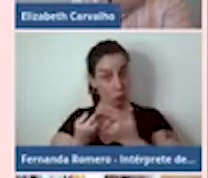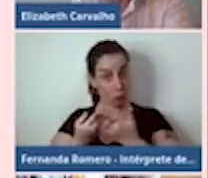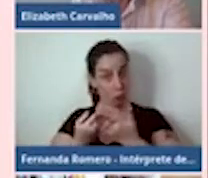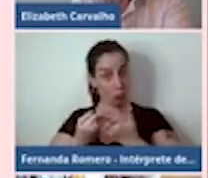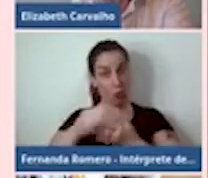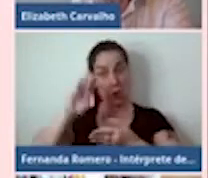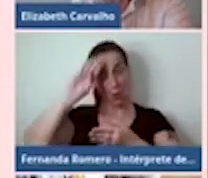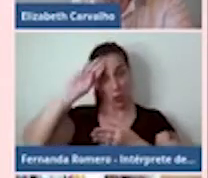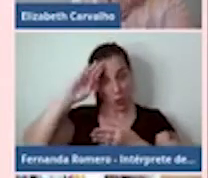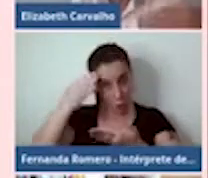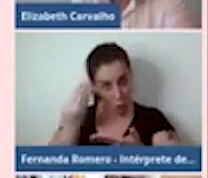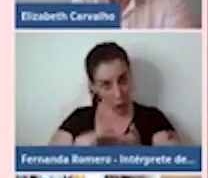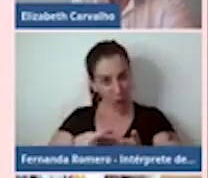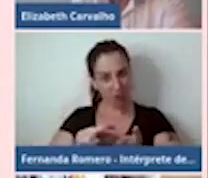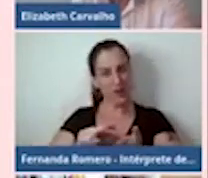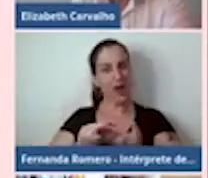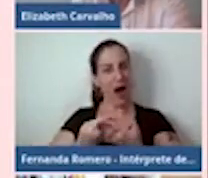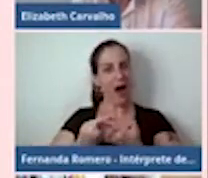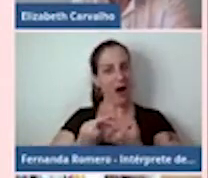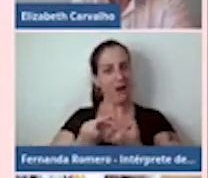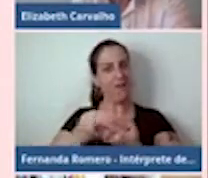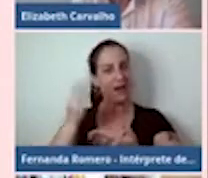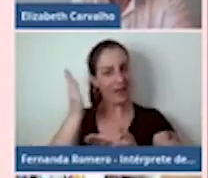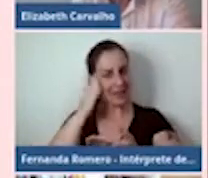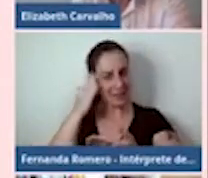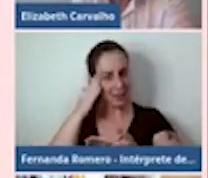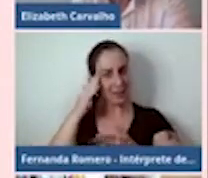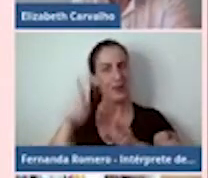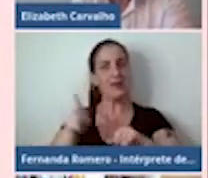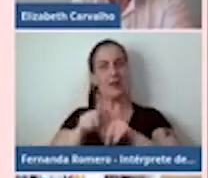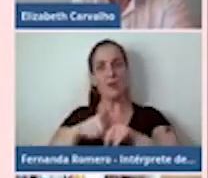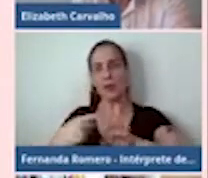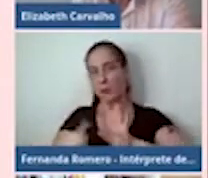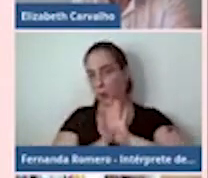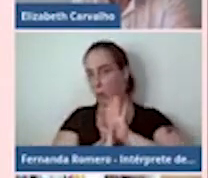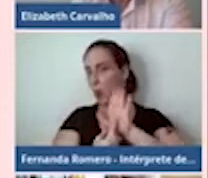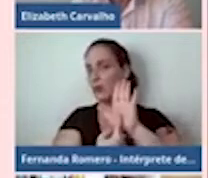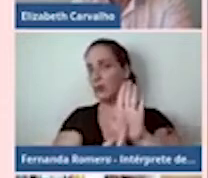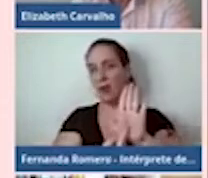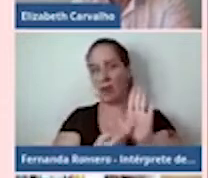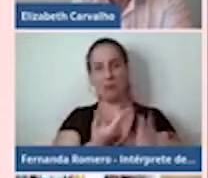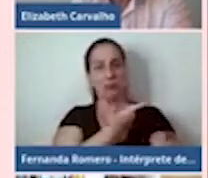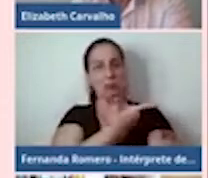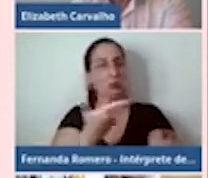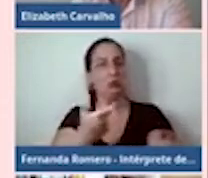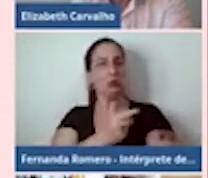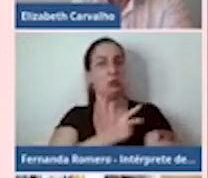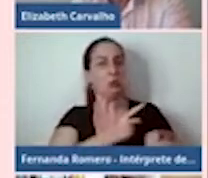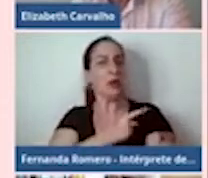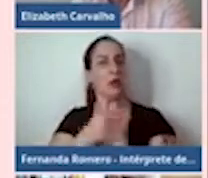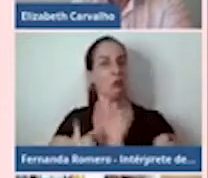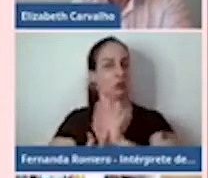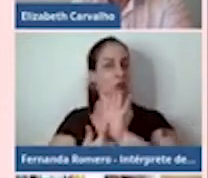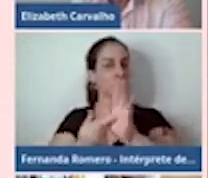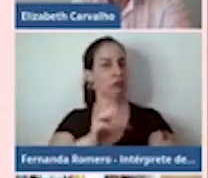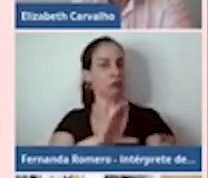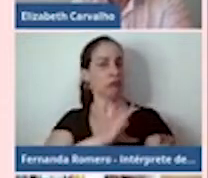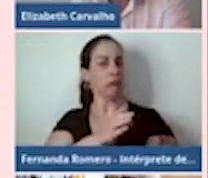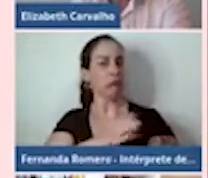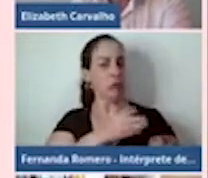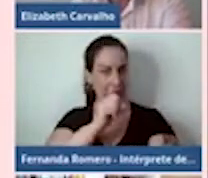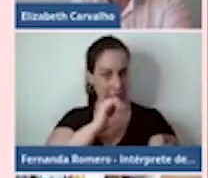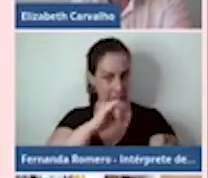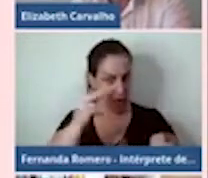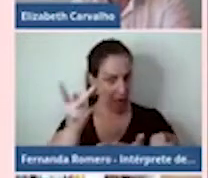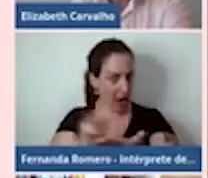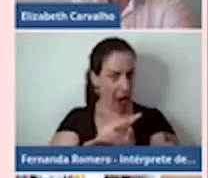naquilo que sabia e manifestava aquilo sem medo de ser feliz, né? Se eu tivesse que errar, eu errava.